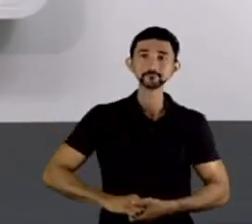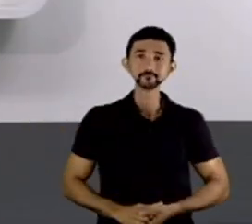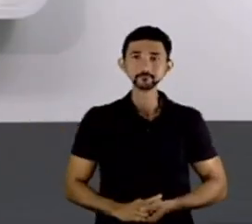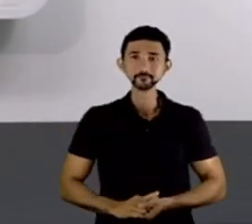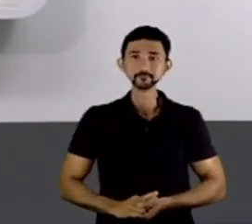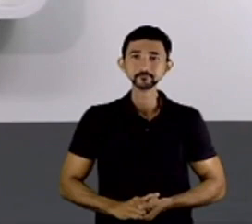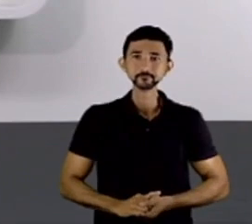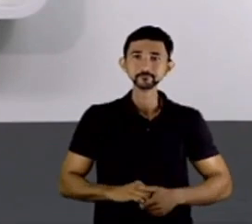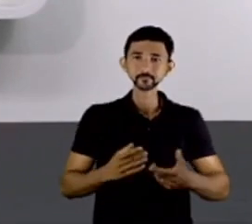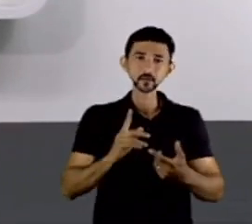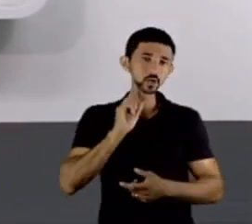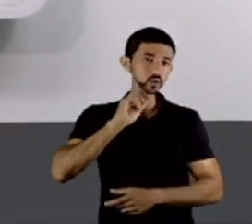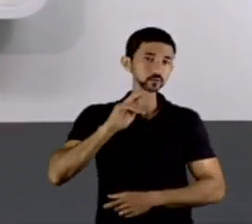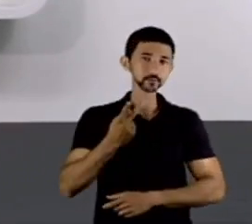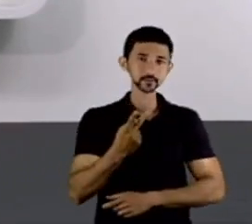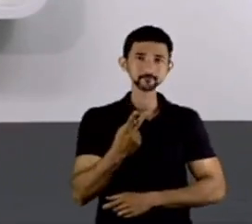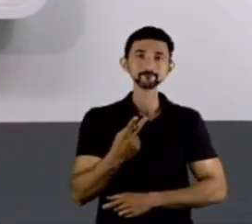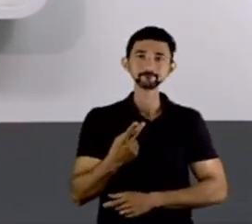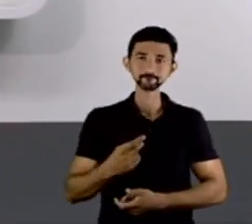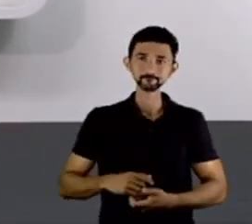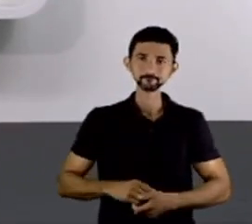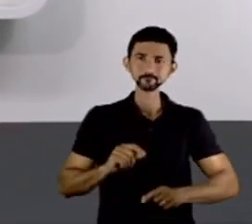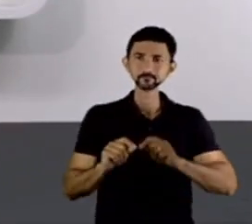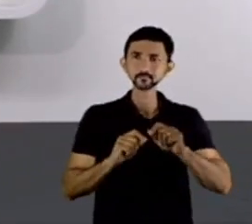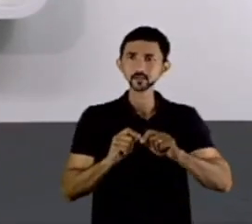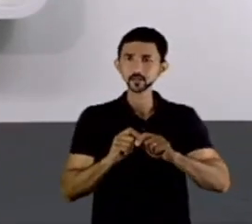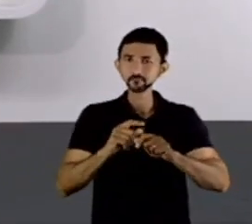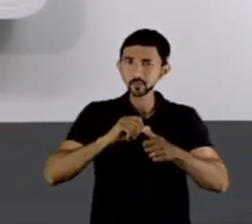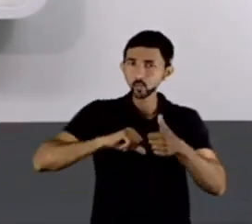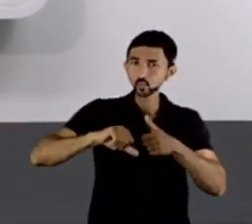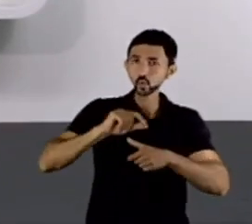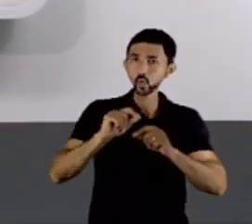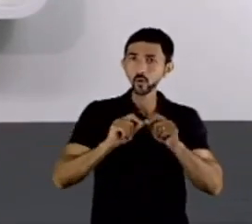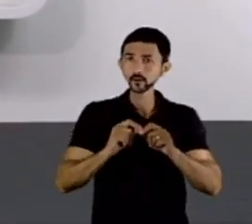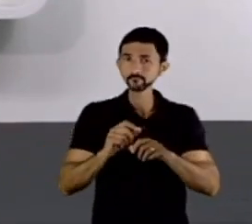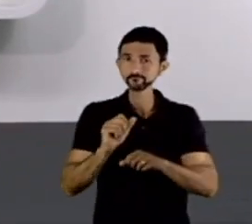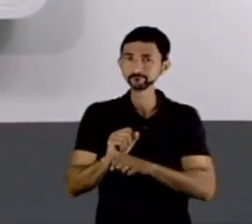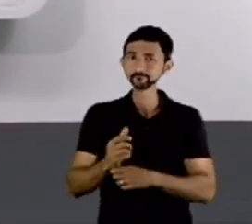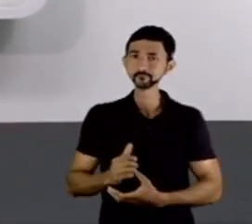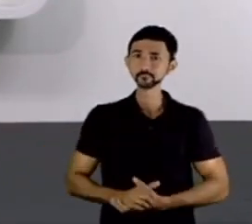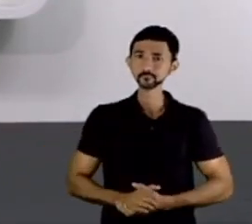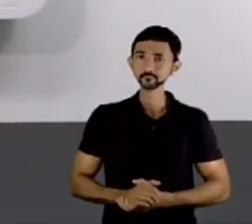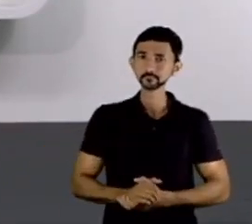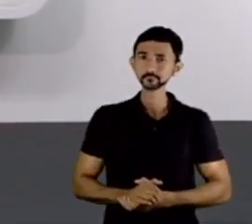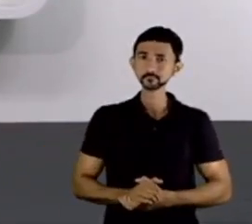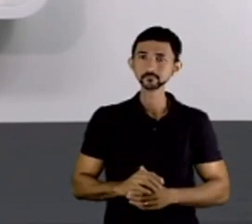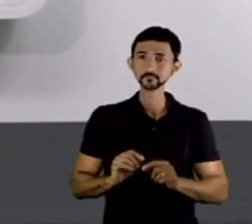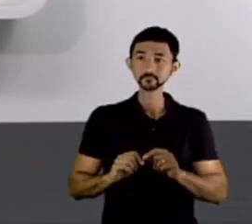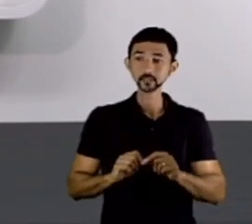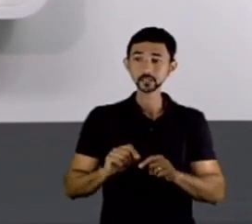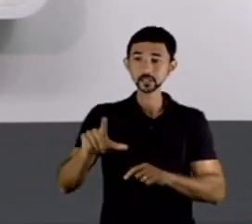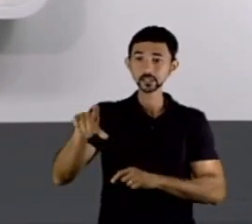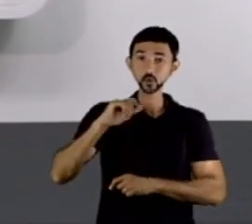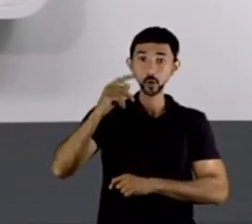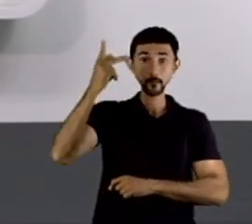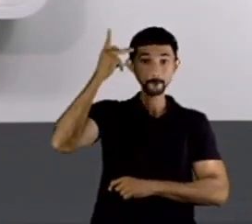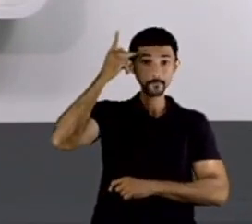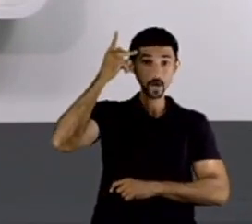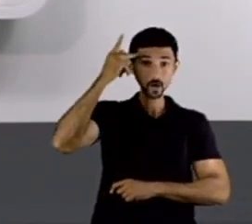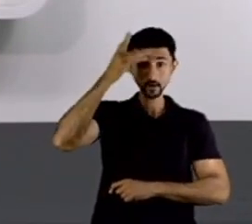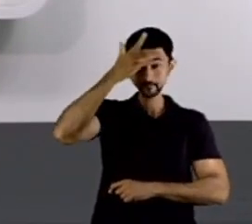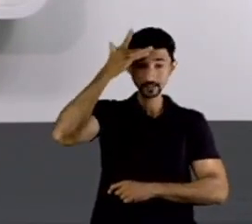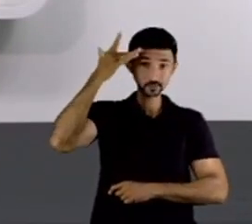leite. Agora está na vez do mineiro. Mas ao contrário do que se esperava, ele indica um paulista.